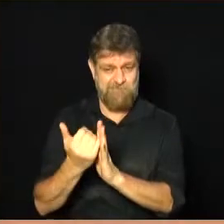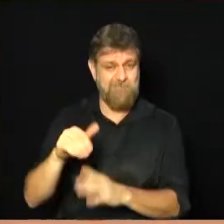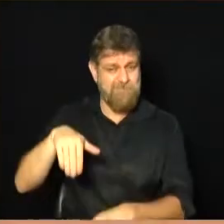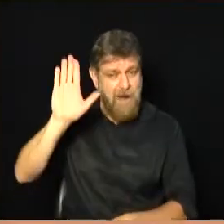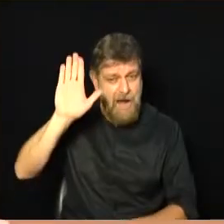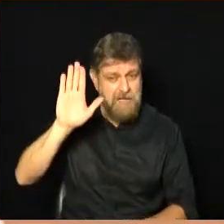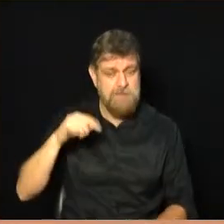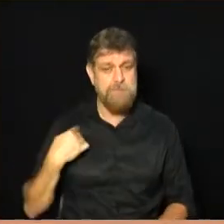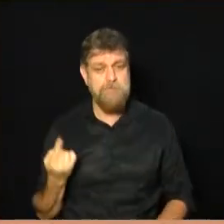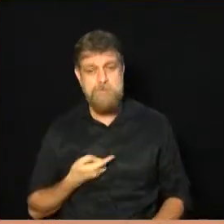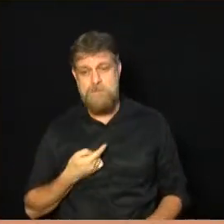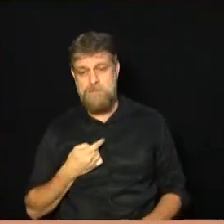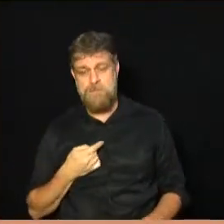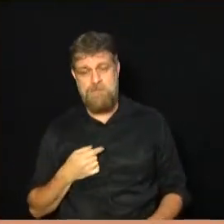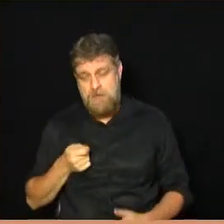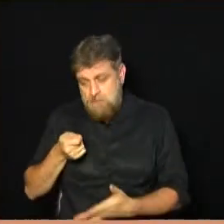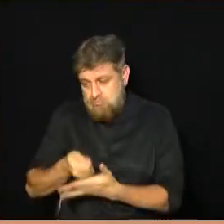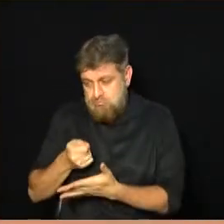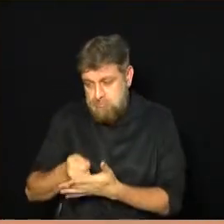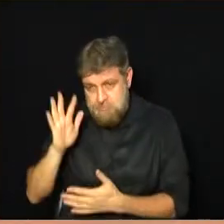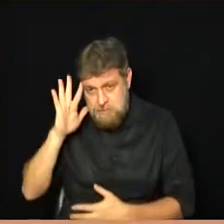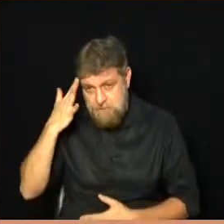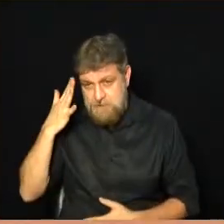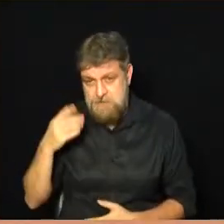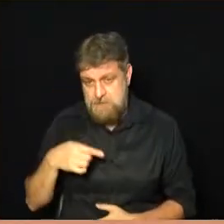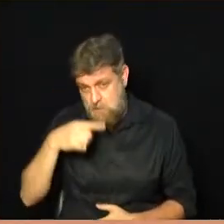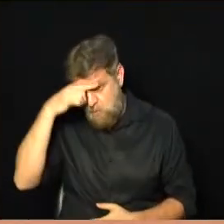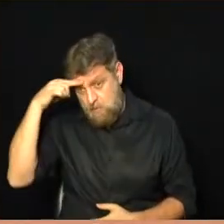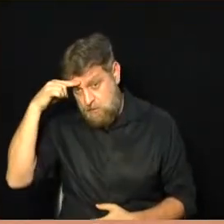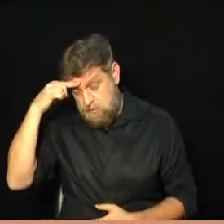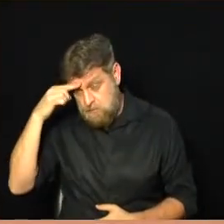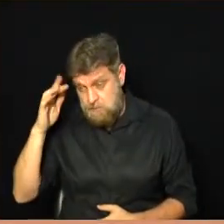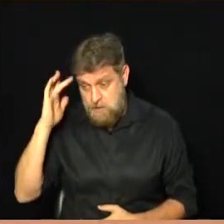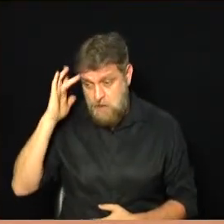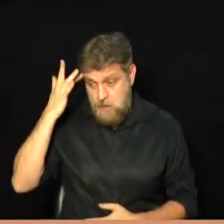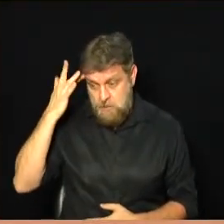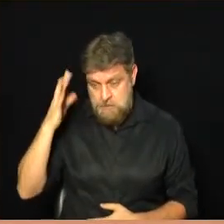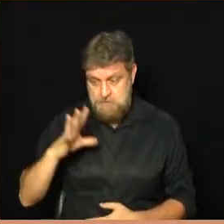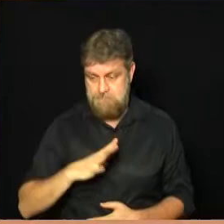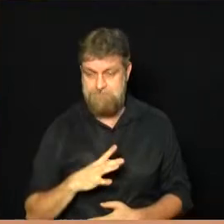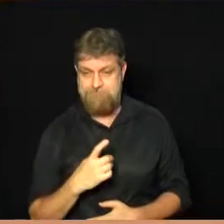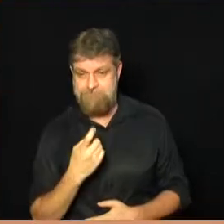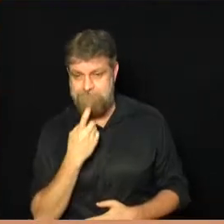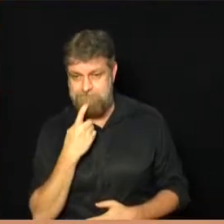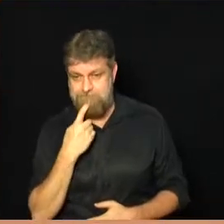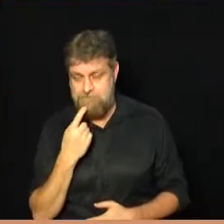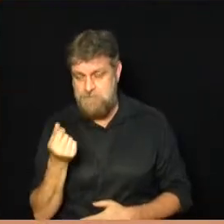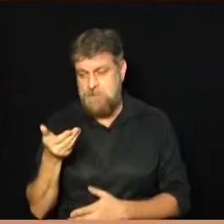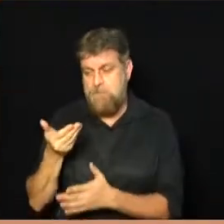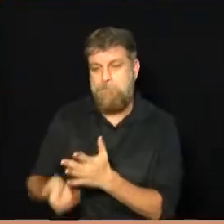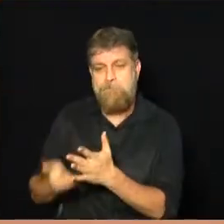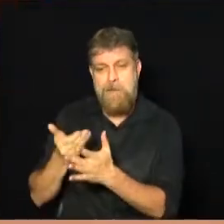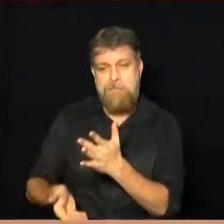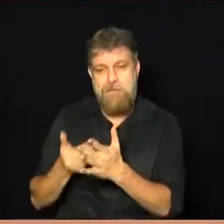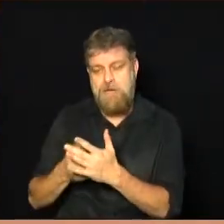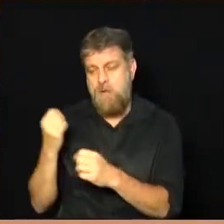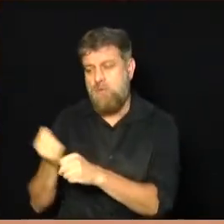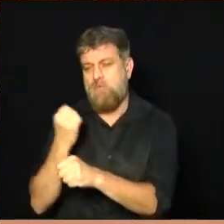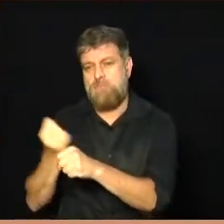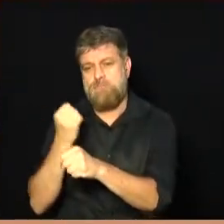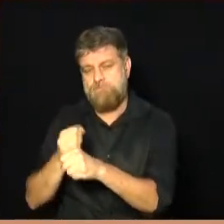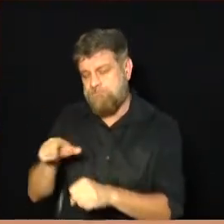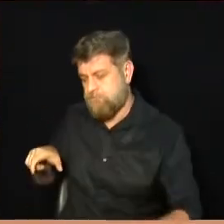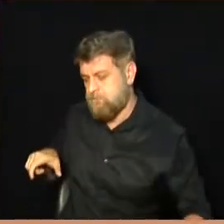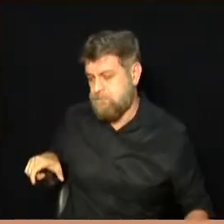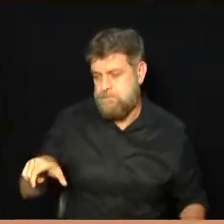sem ter a definição disso, Otto, eu acho que o município pode estar desperdiçando dinheiro fazendo uma obra grande nesse lugar que